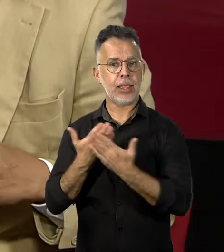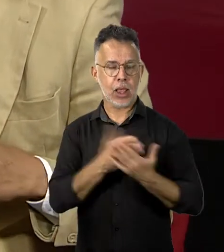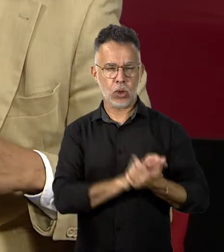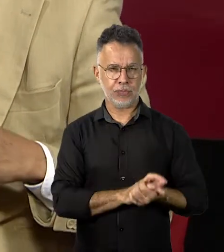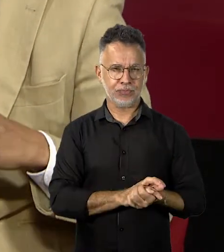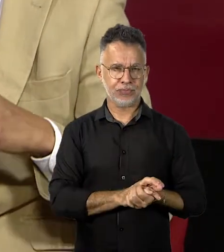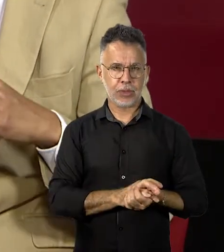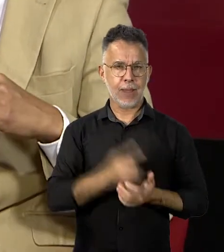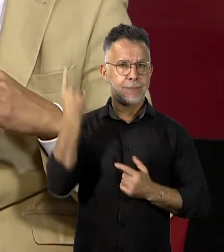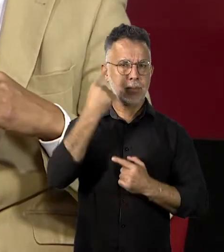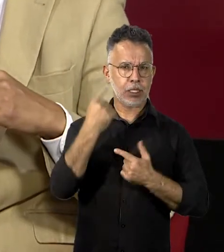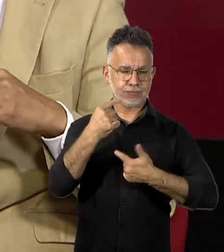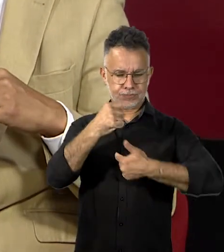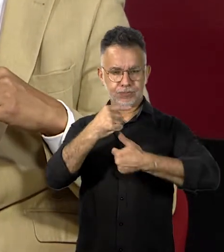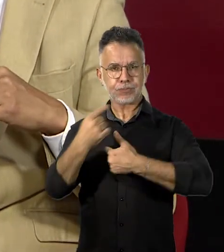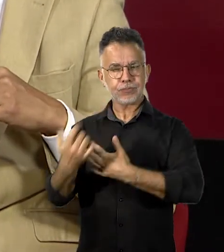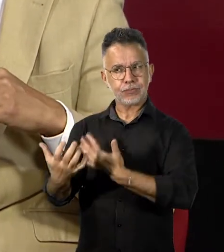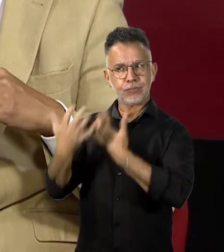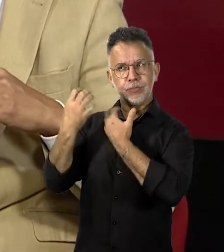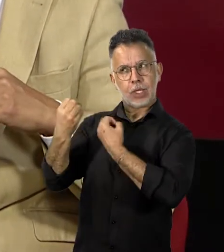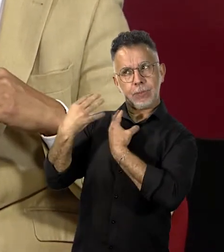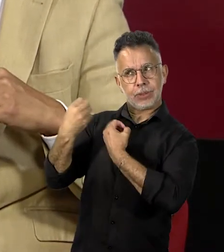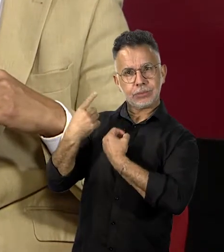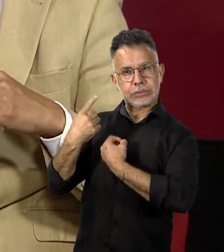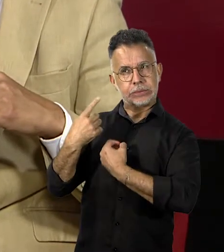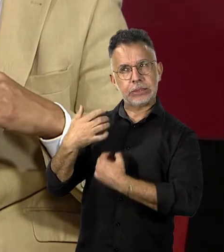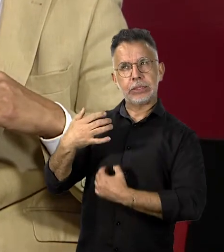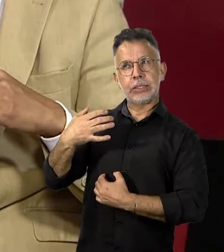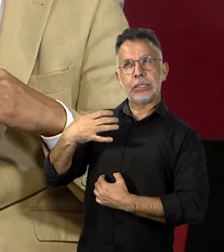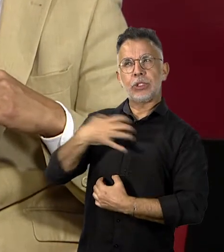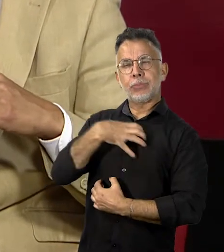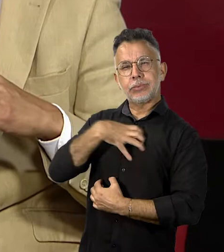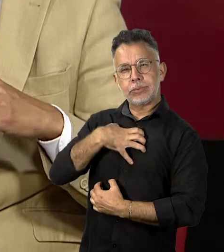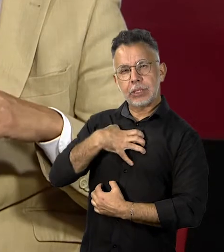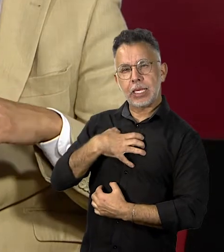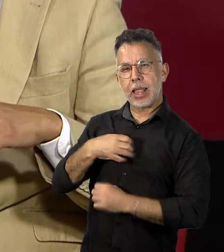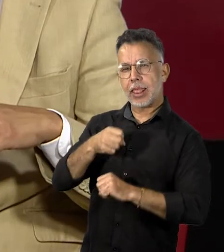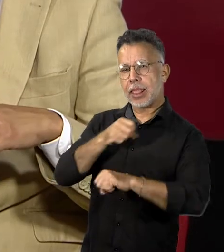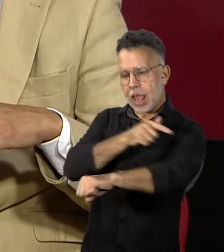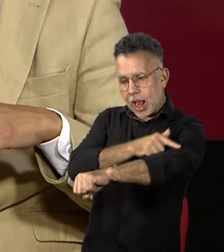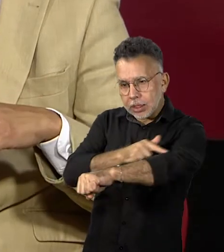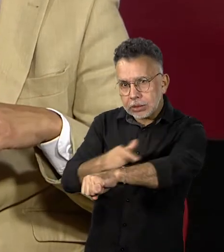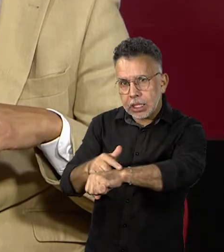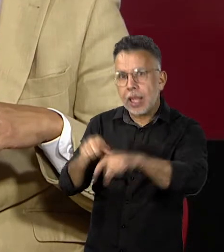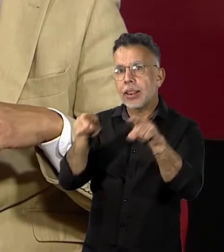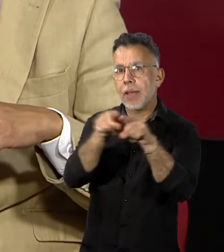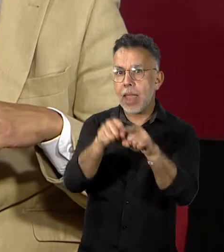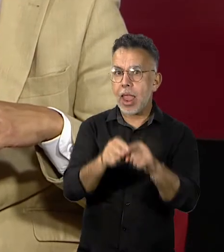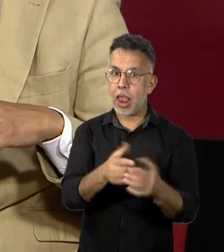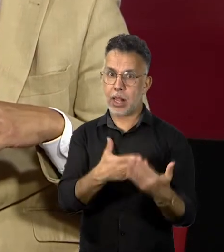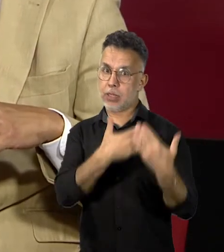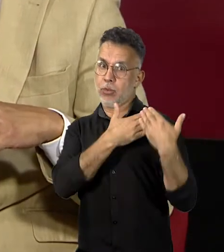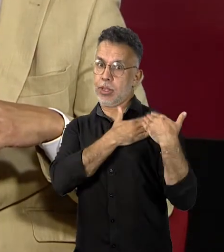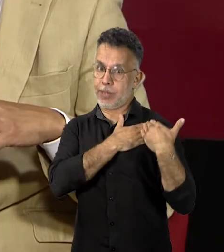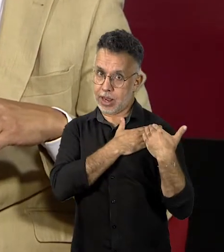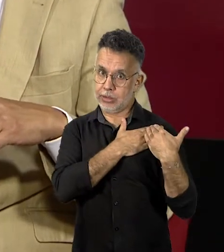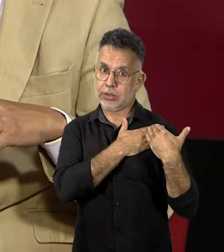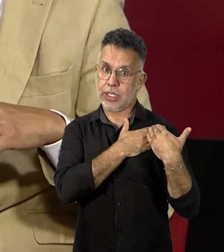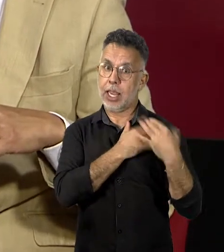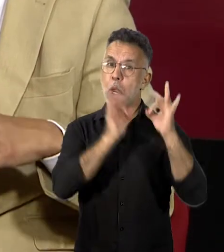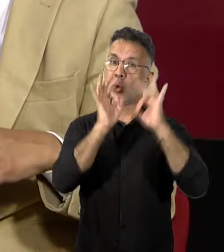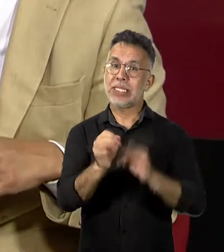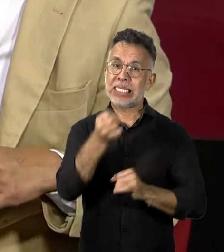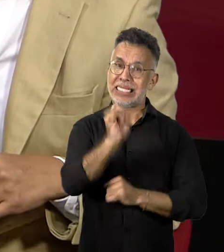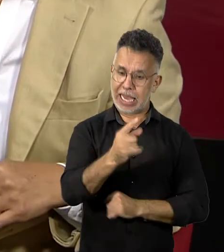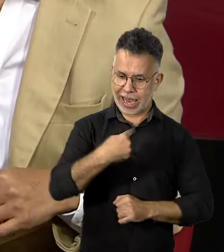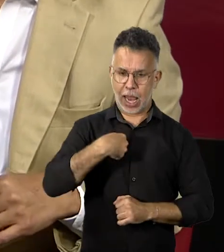traz? Primeiro, isso traz, acho que, um senso de educação e um senso de responsabilidade. E, com certeza,